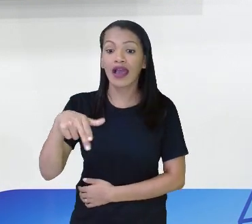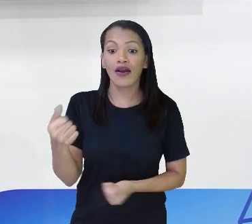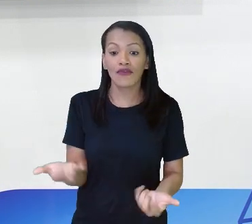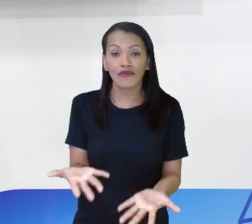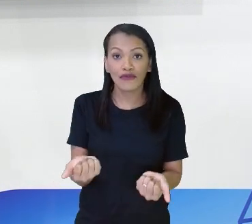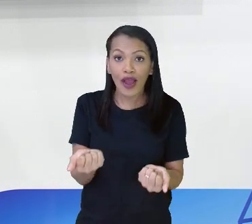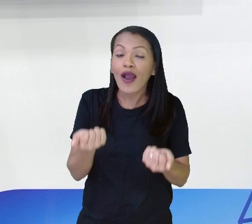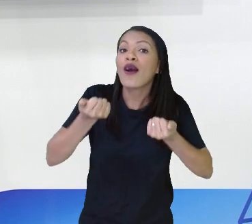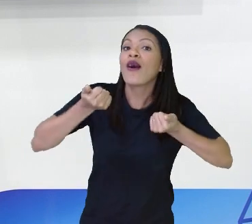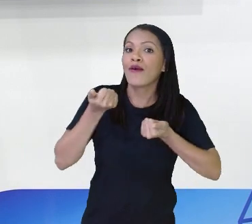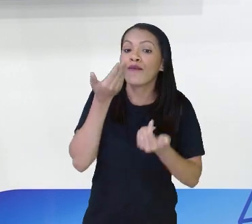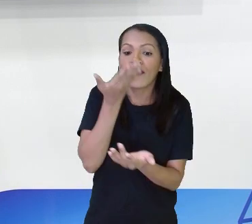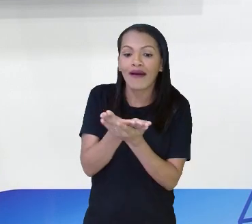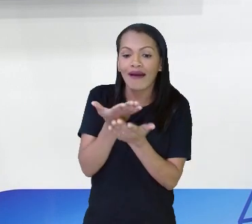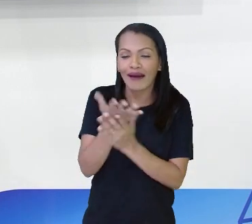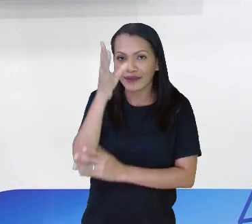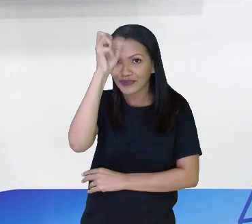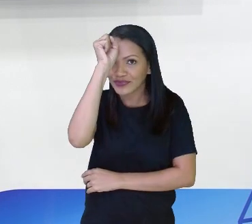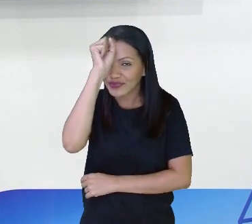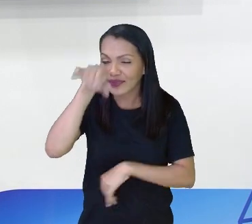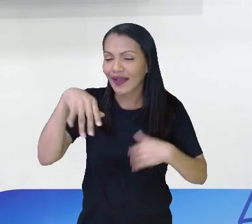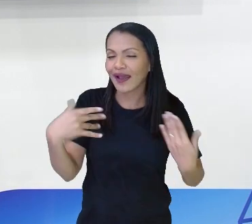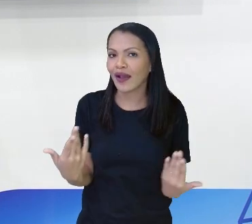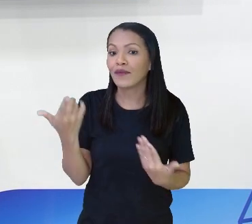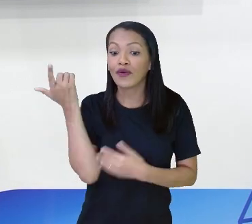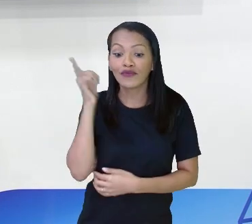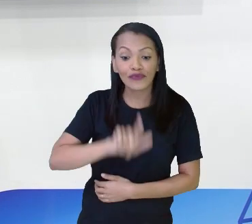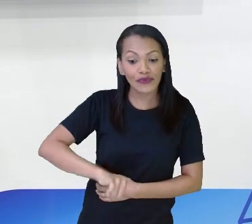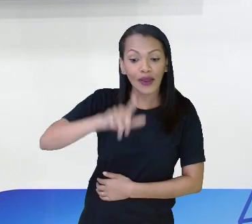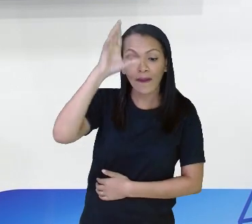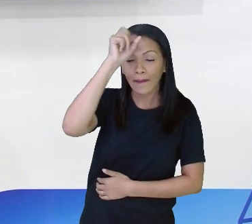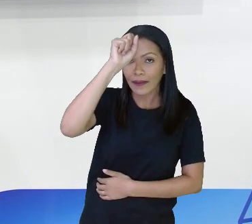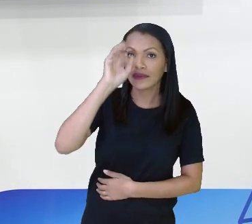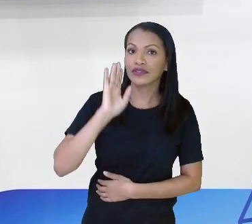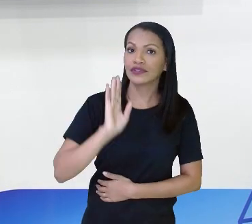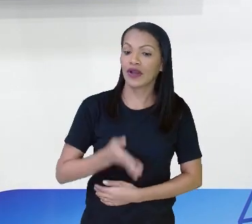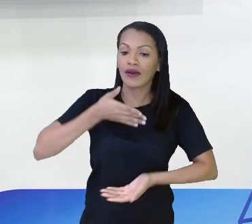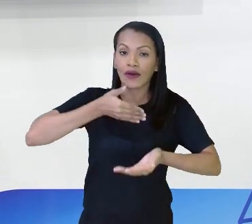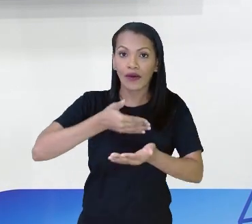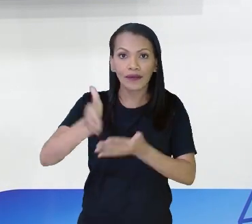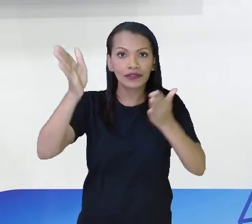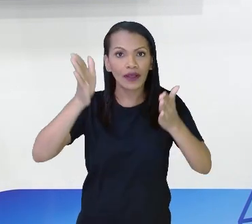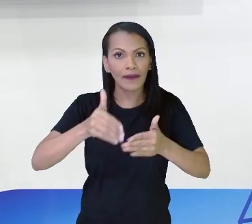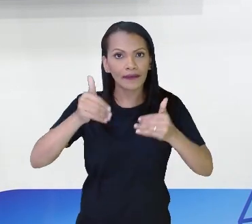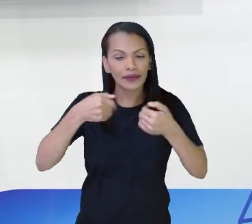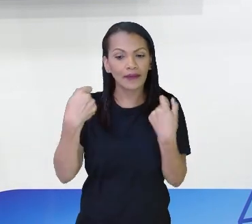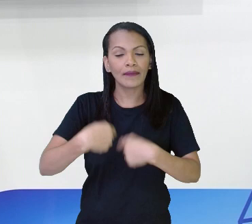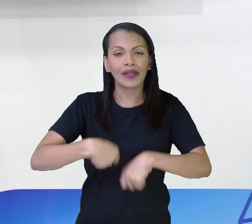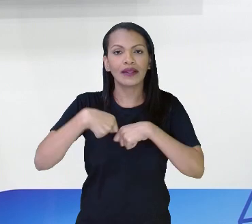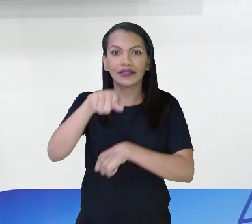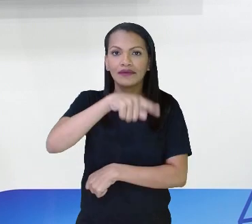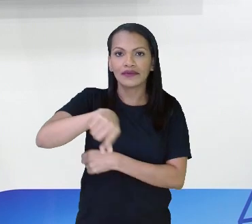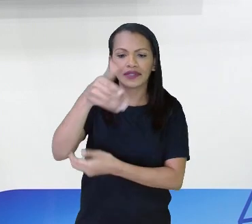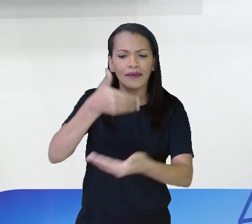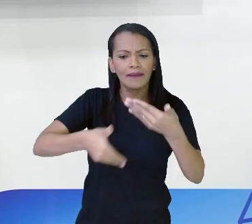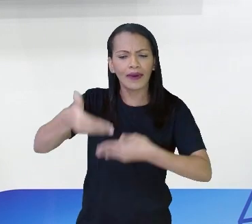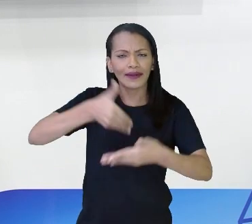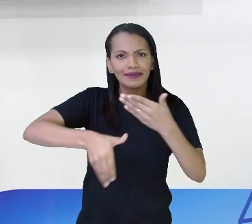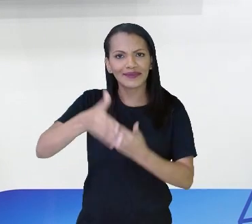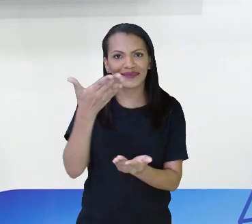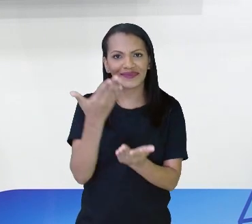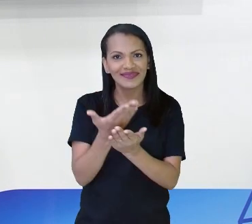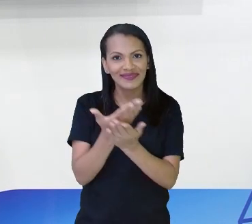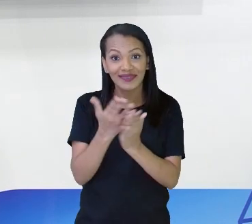aprendendo, revendo o que aprendemos e para isso eu preciso já vou começar pedindo, preciso da participação